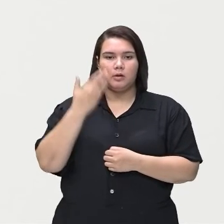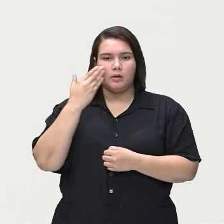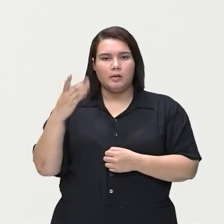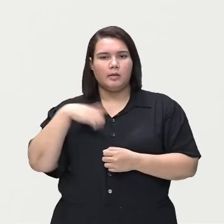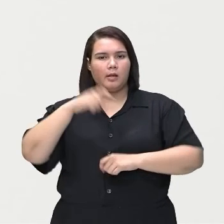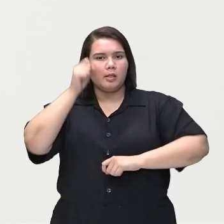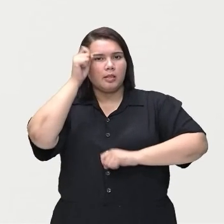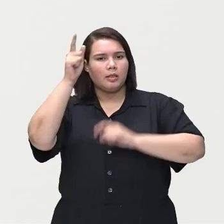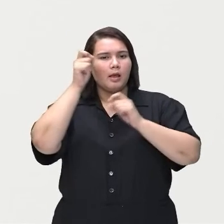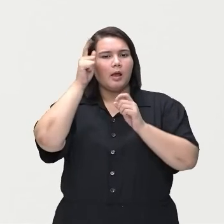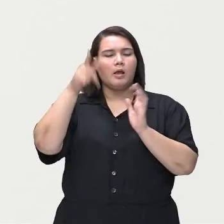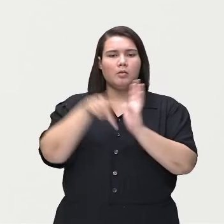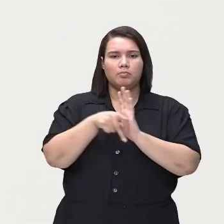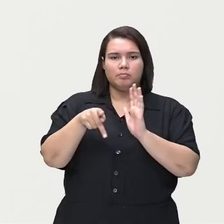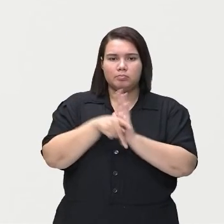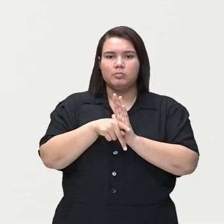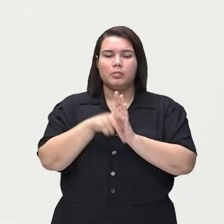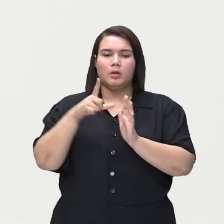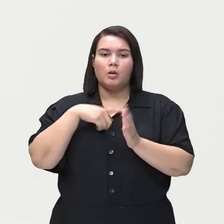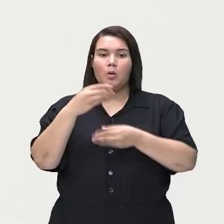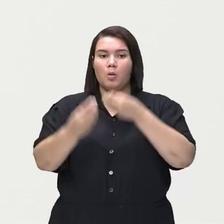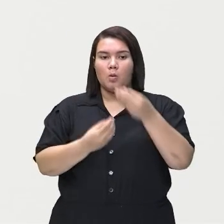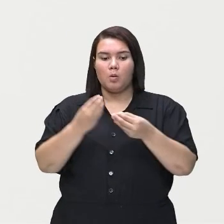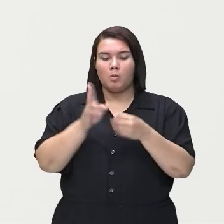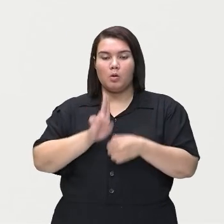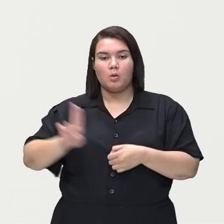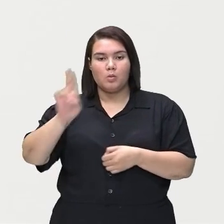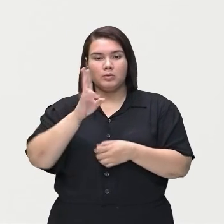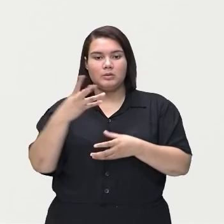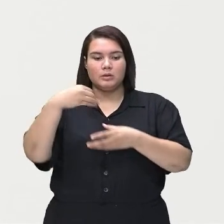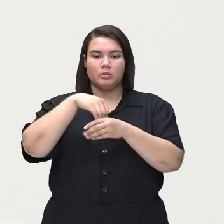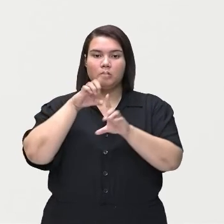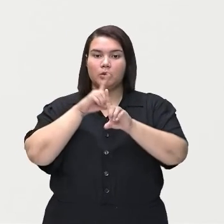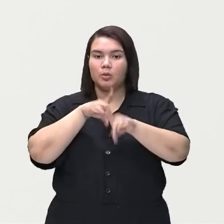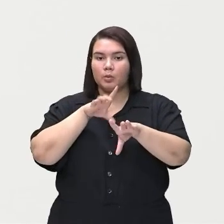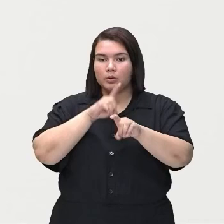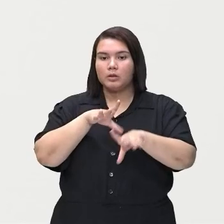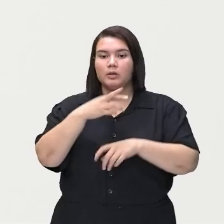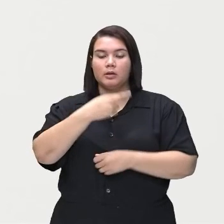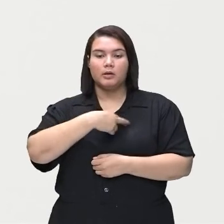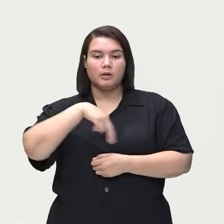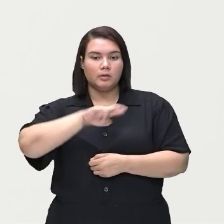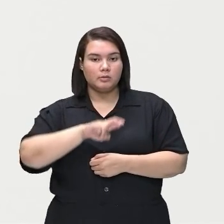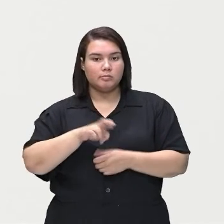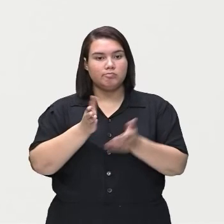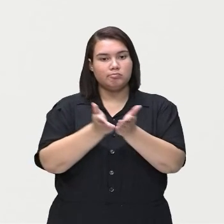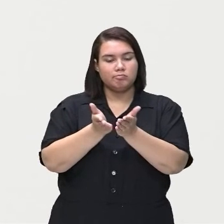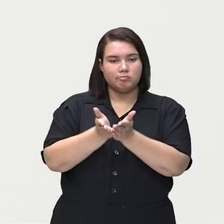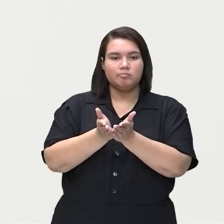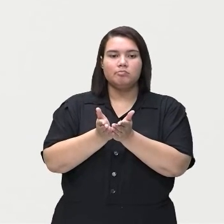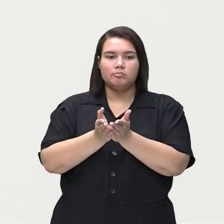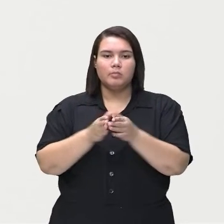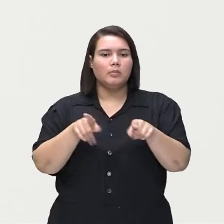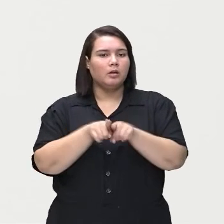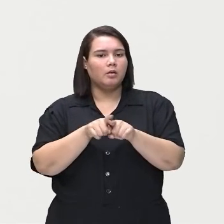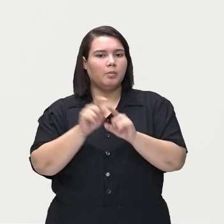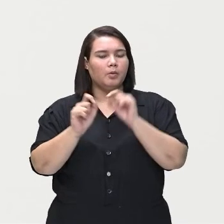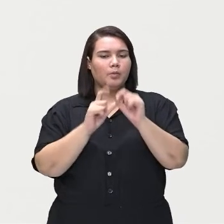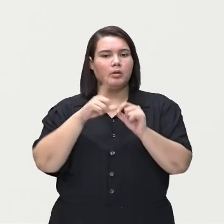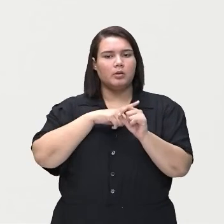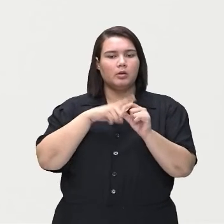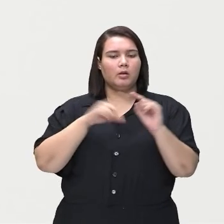suas ideias morais foram incorporadas às doutrinas da religião cristã, até mesmo